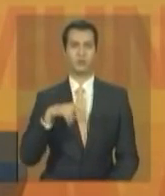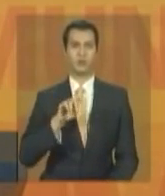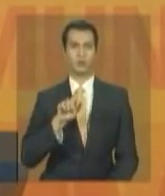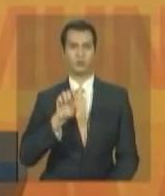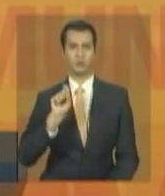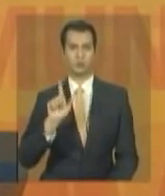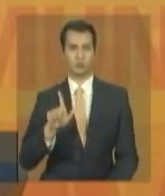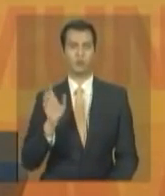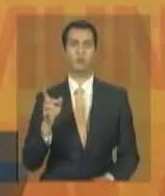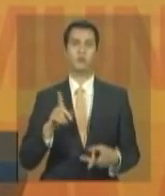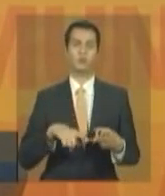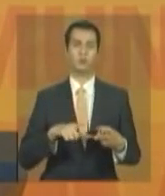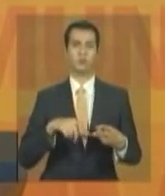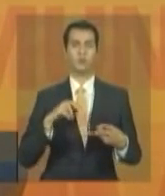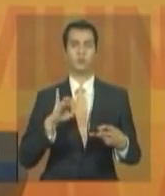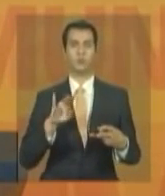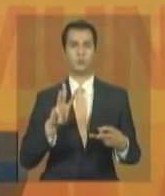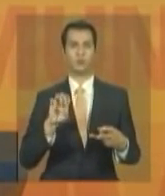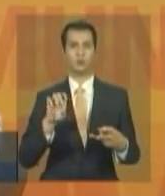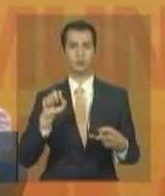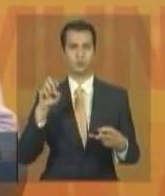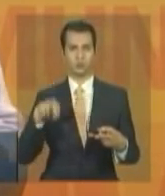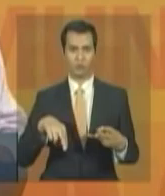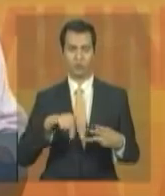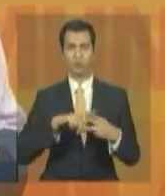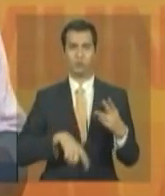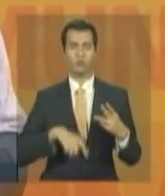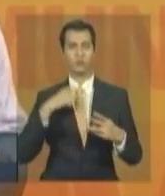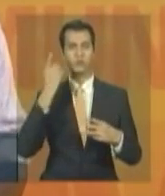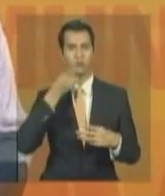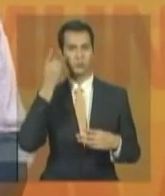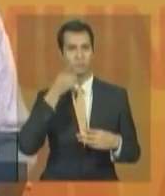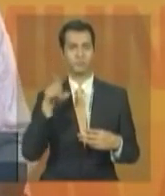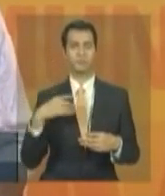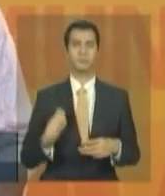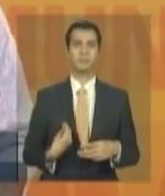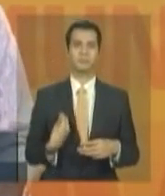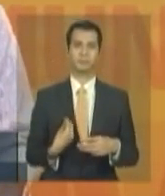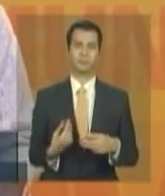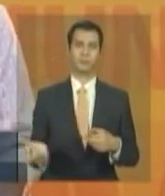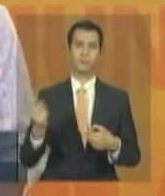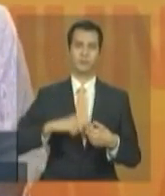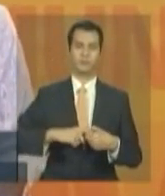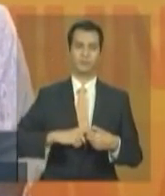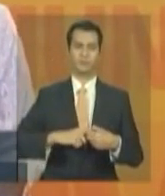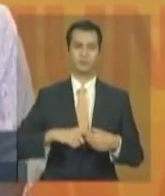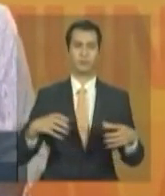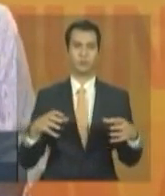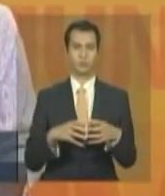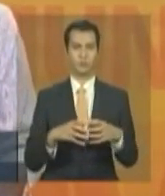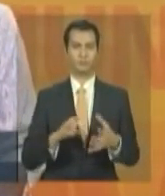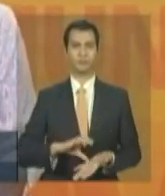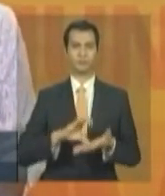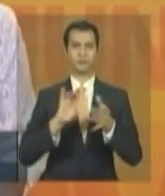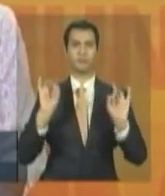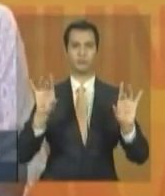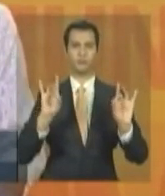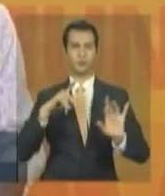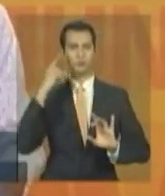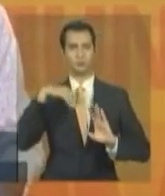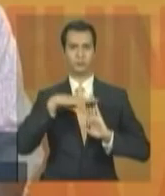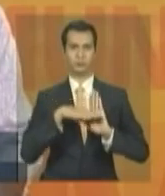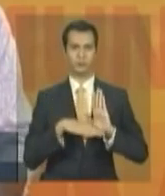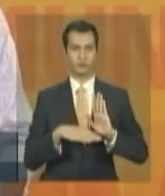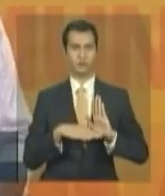o Vieira da Cunha e o Wilson Filho, participantes desta Comissão Especial de